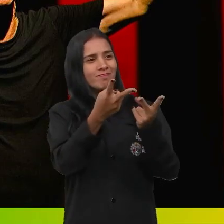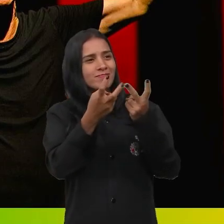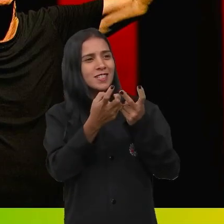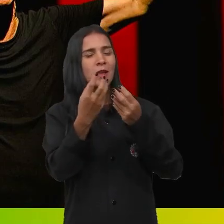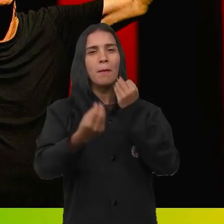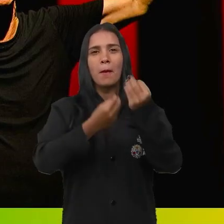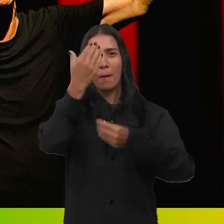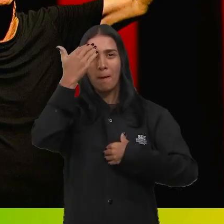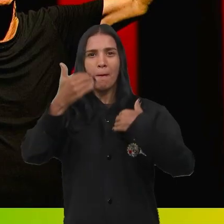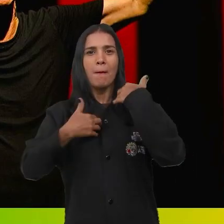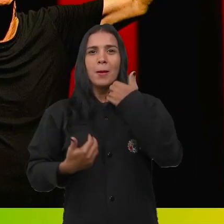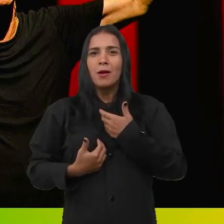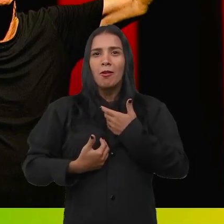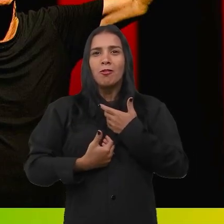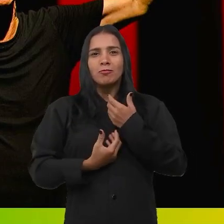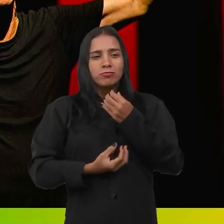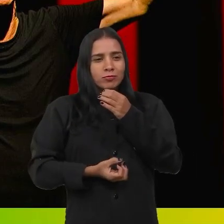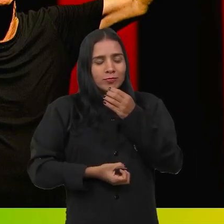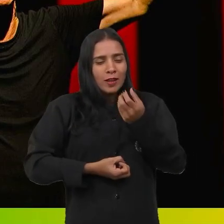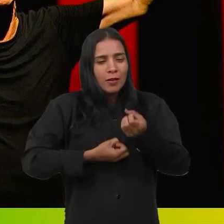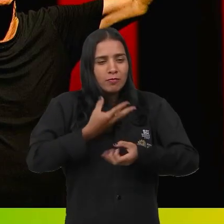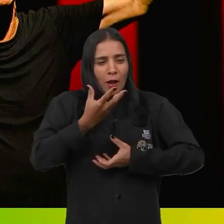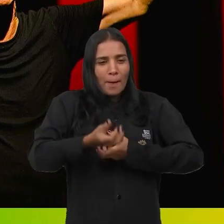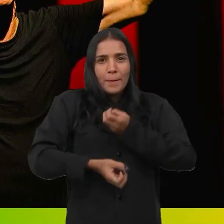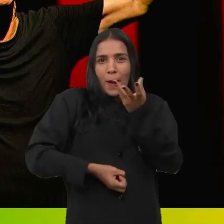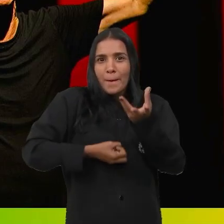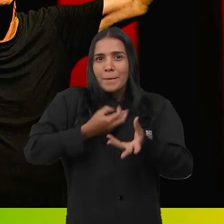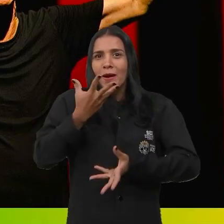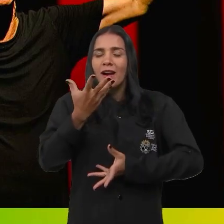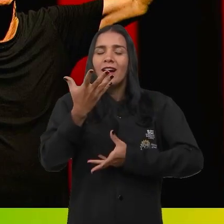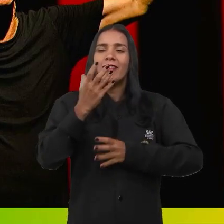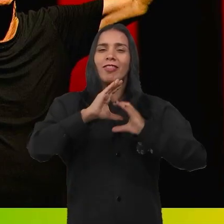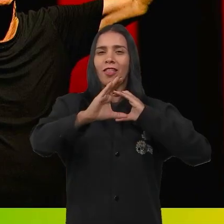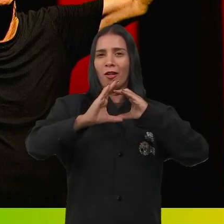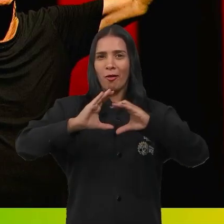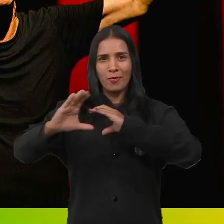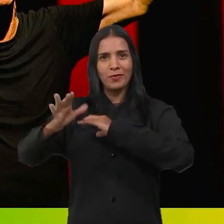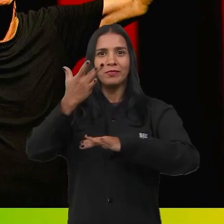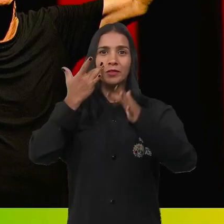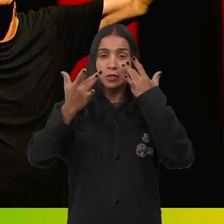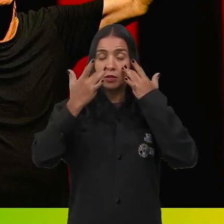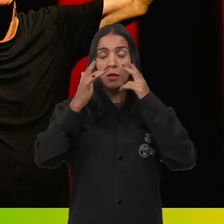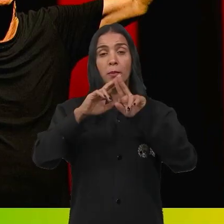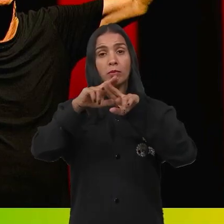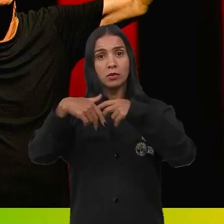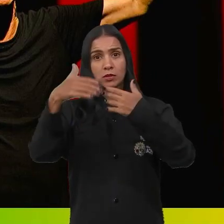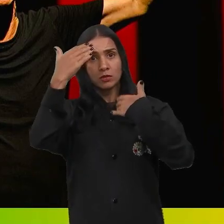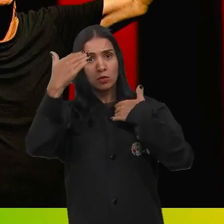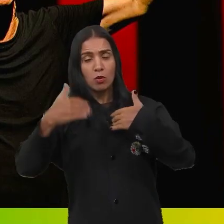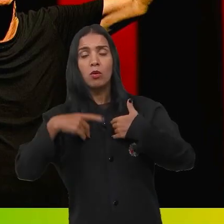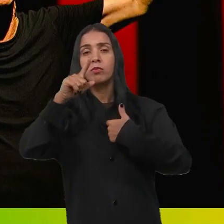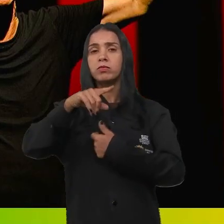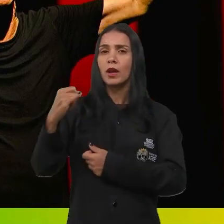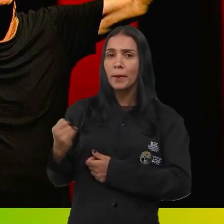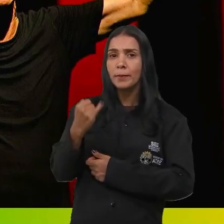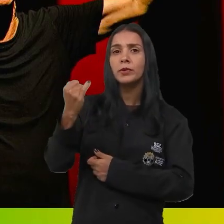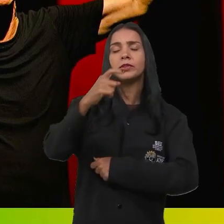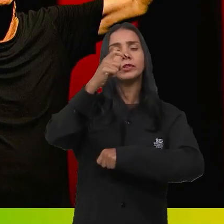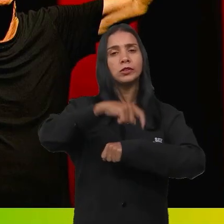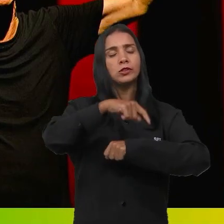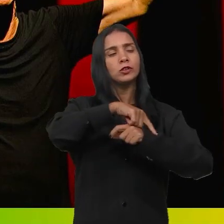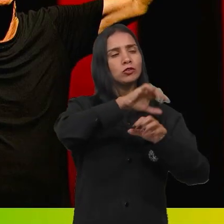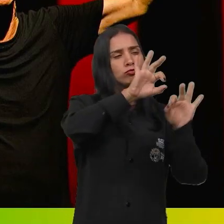teatral. Então, essa diversidade de gesto é crucial na construção da cena e ela permite